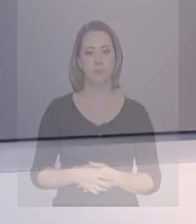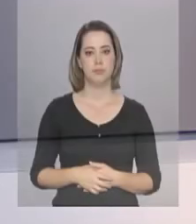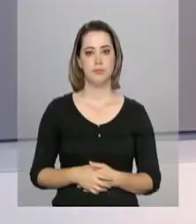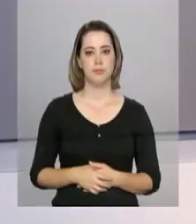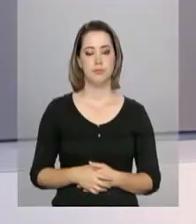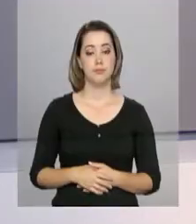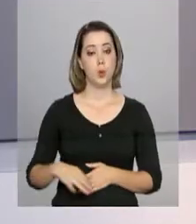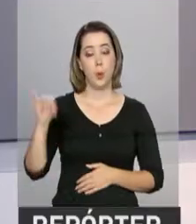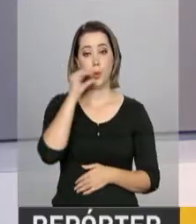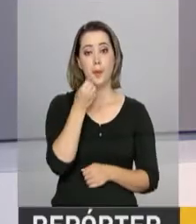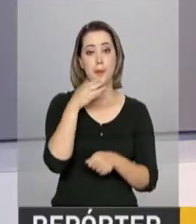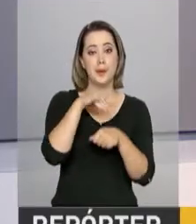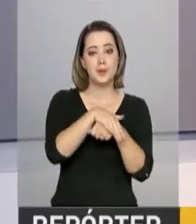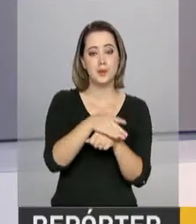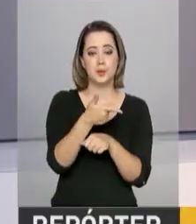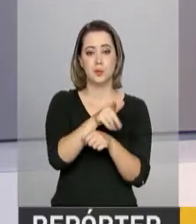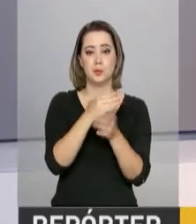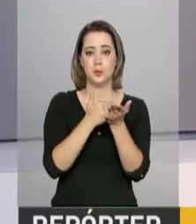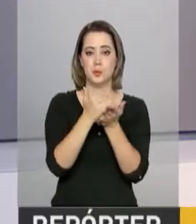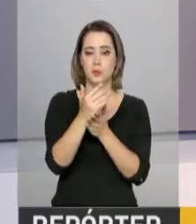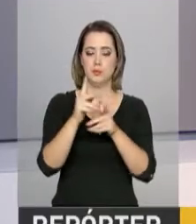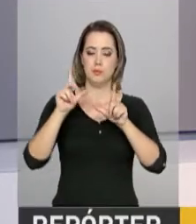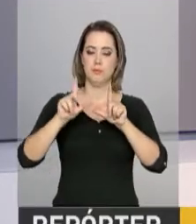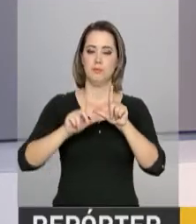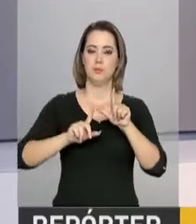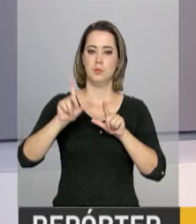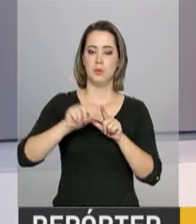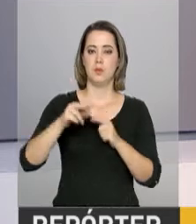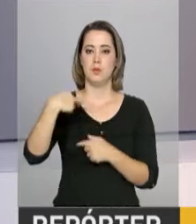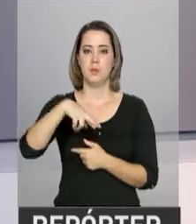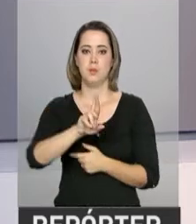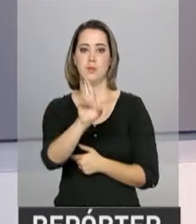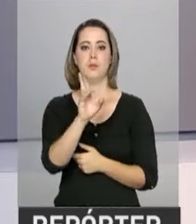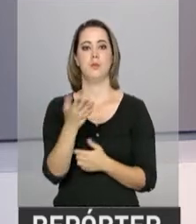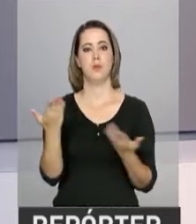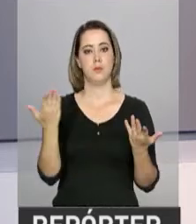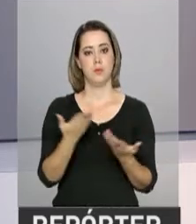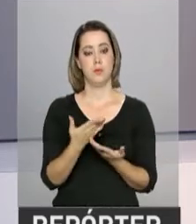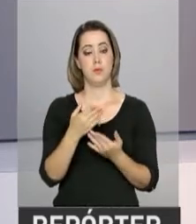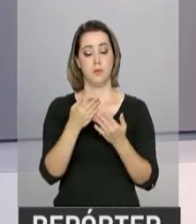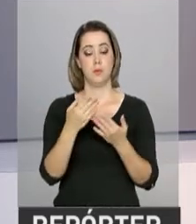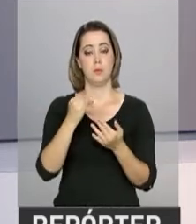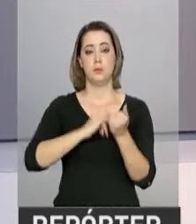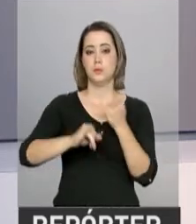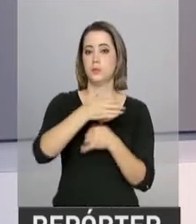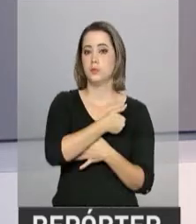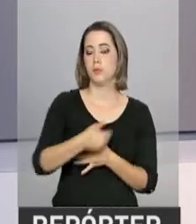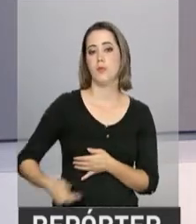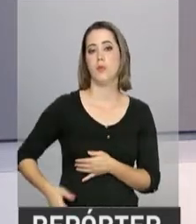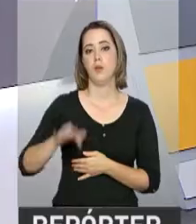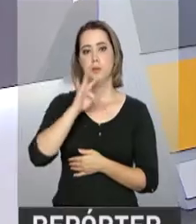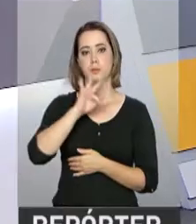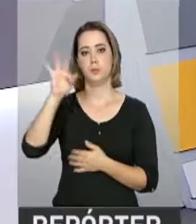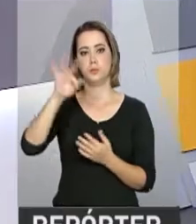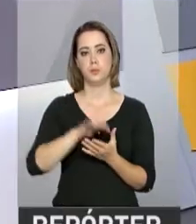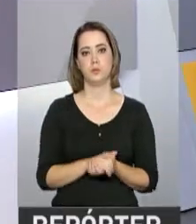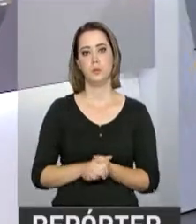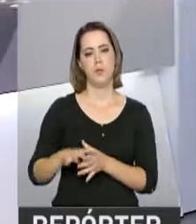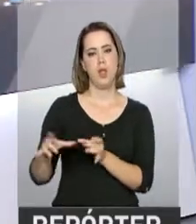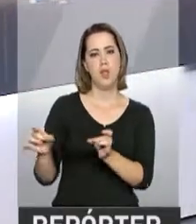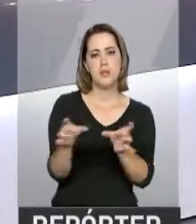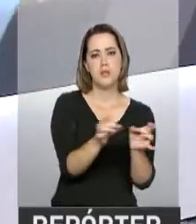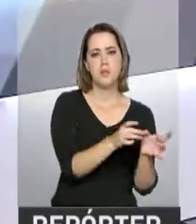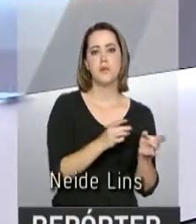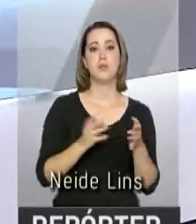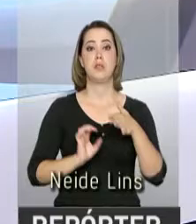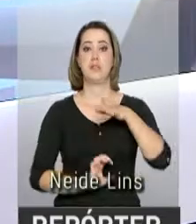olá boa noite começa agora mais uma edição do repórter nbr com as notícias do governo federal a venda de